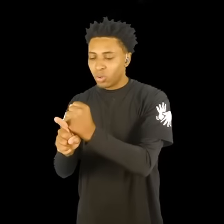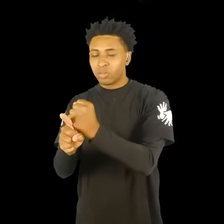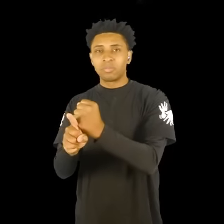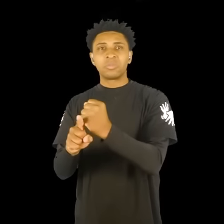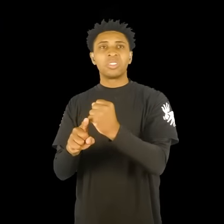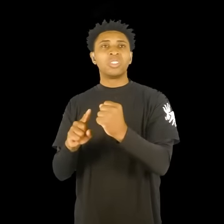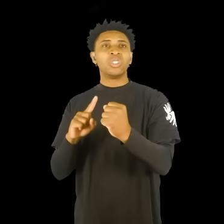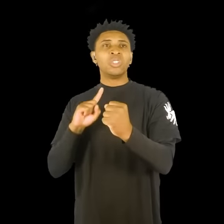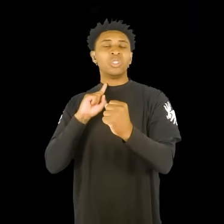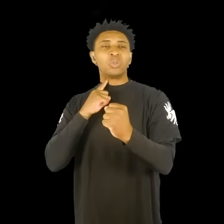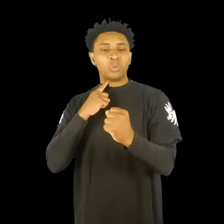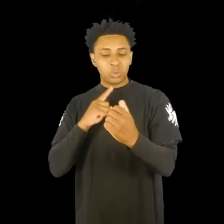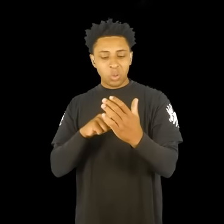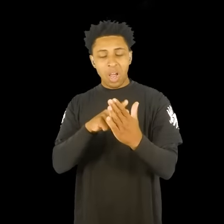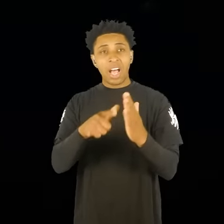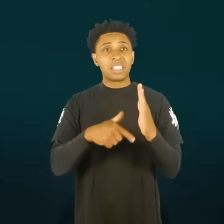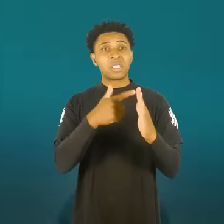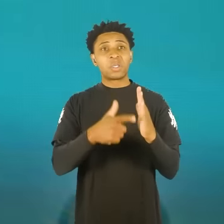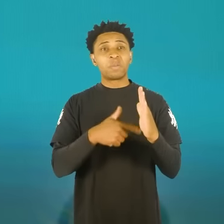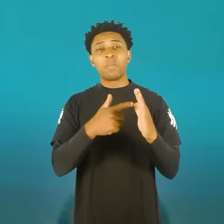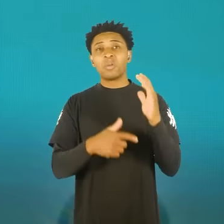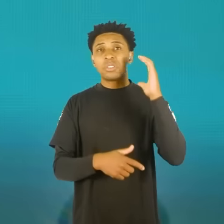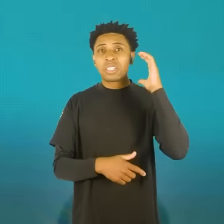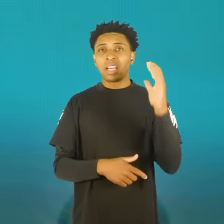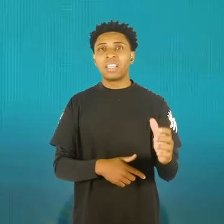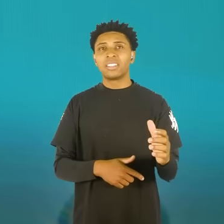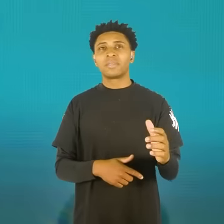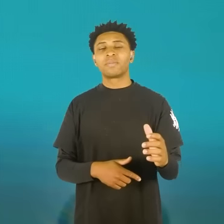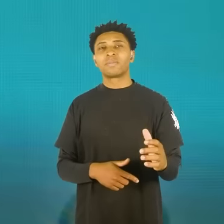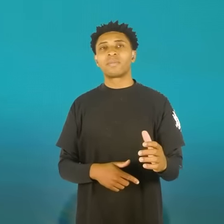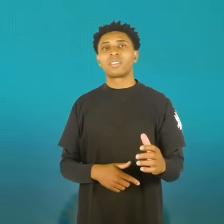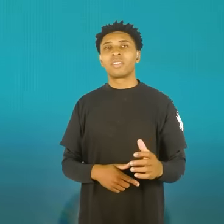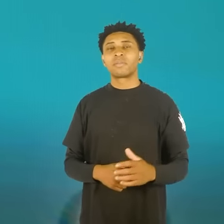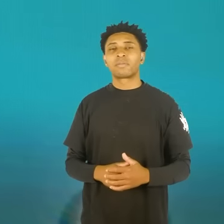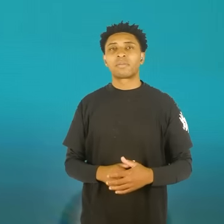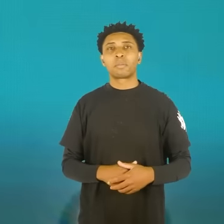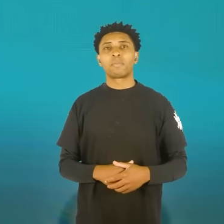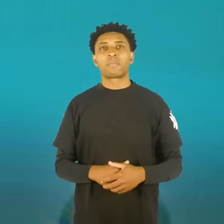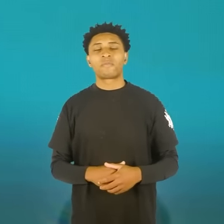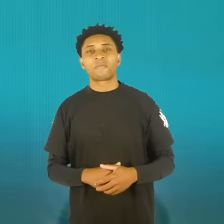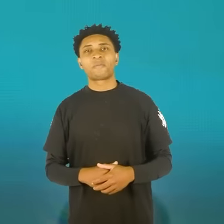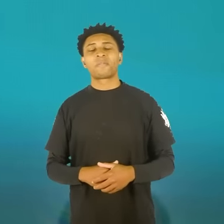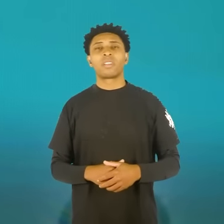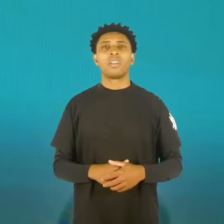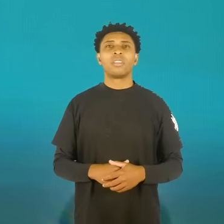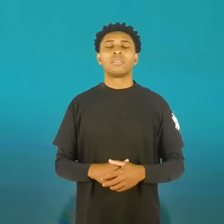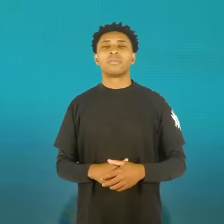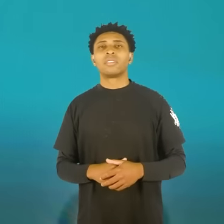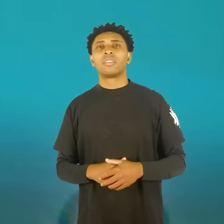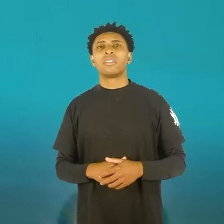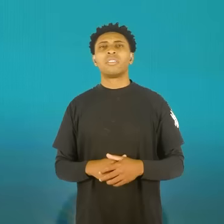terra despertou uma geração que clama. É como se a terra ficasse